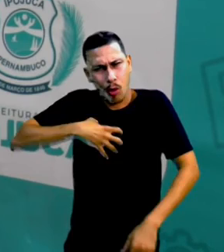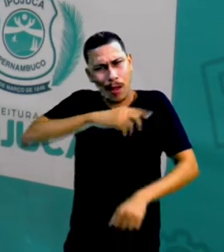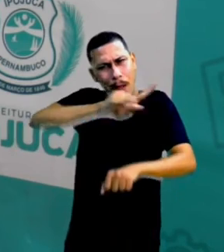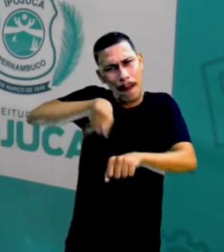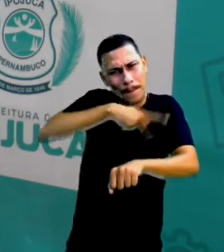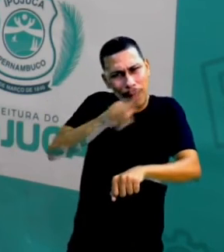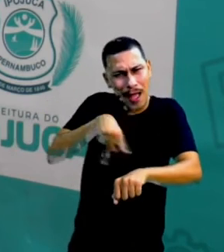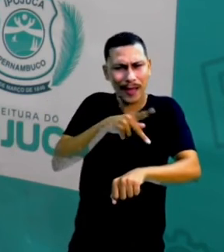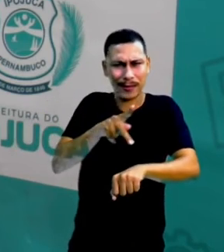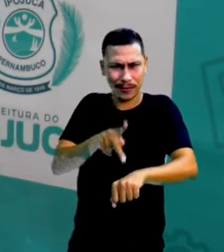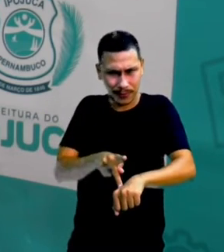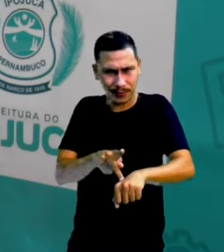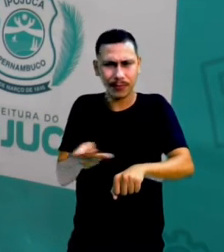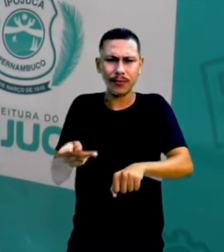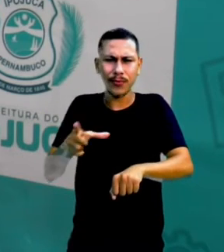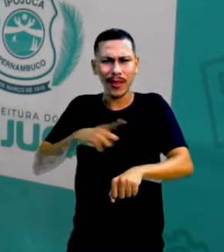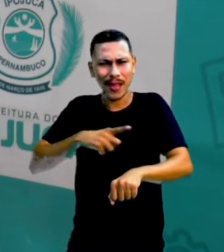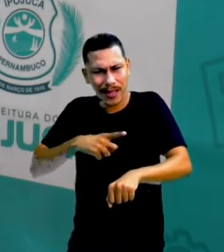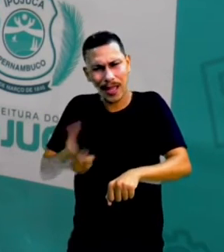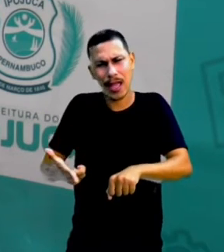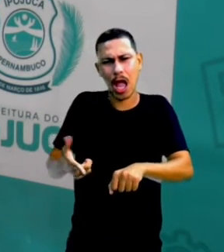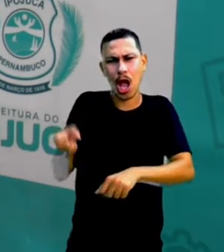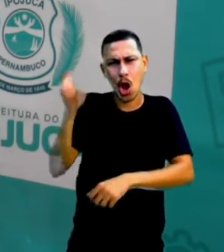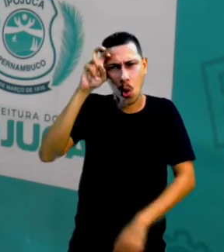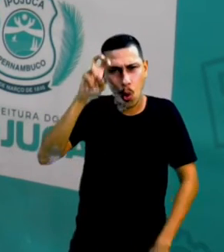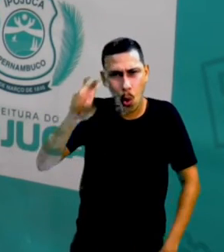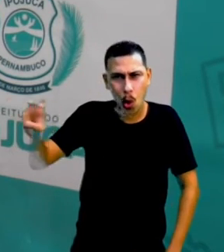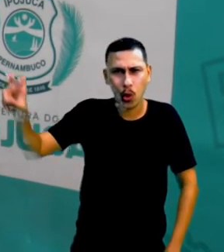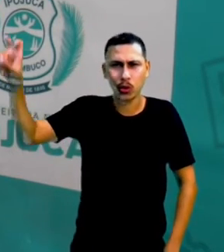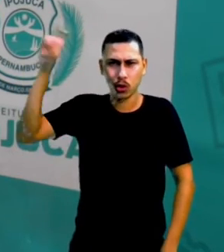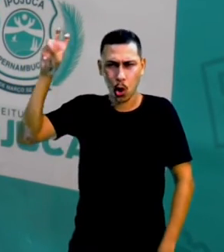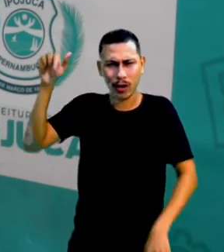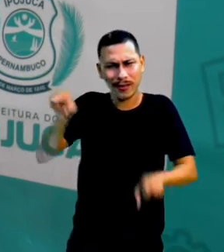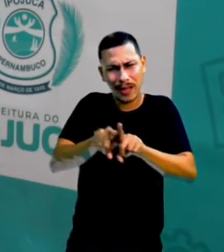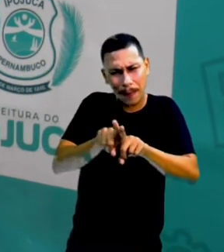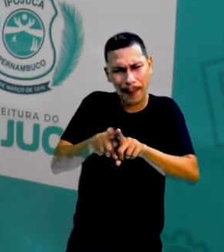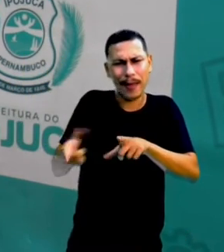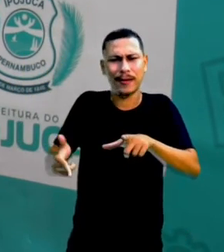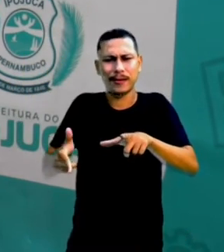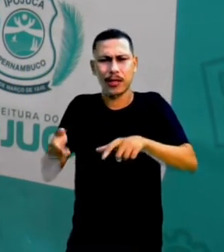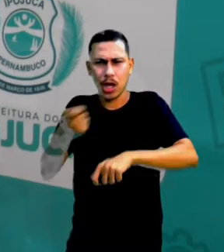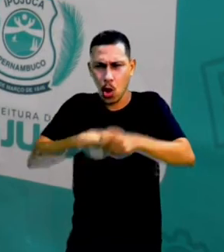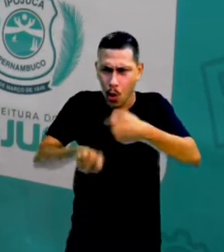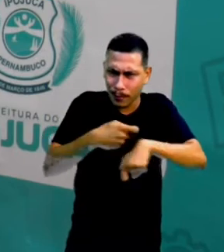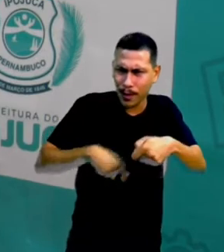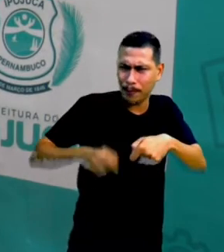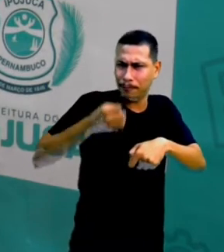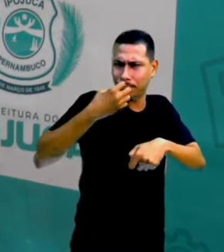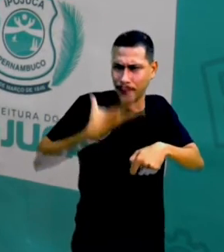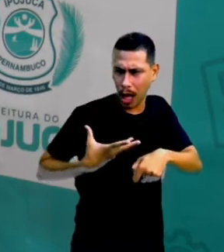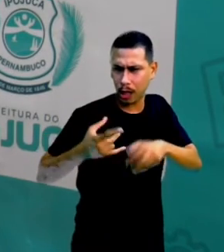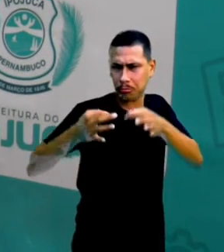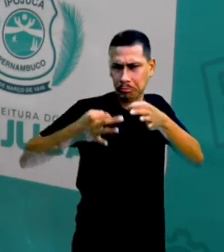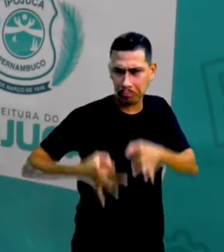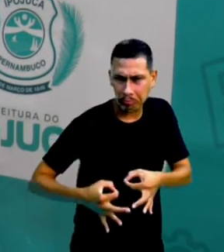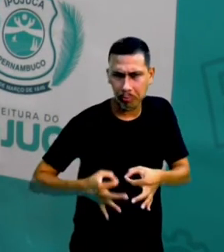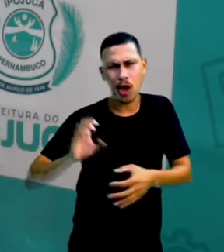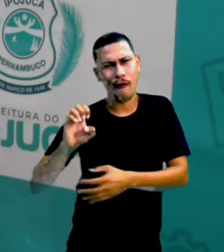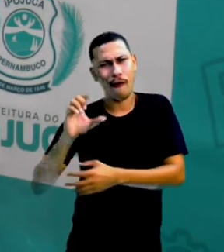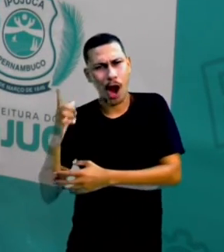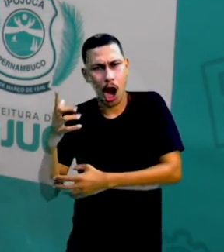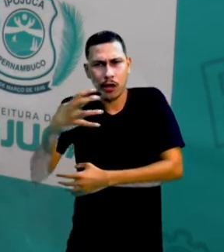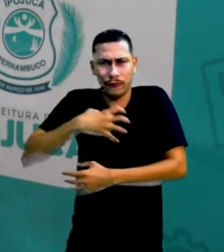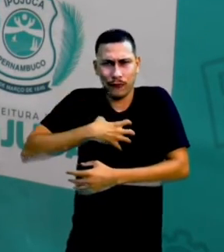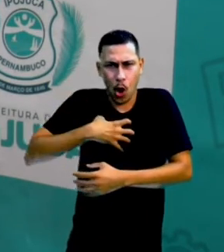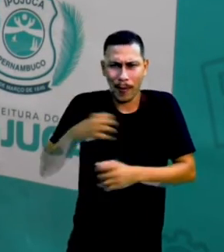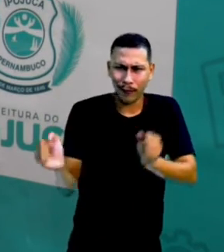deles, as condições das culturas deles e as condições comerciais, eles viviam bem, sim. Claro que tinha já